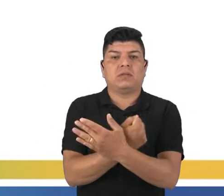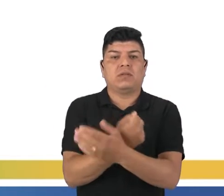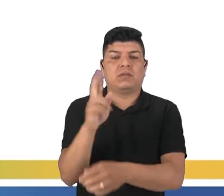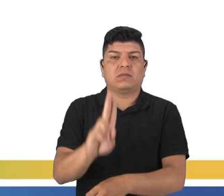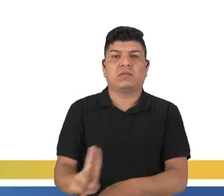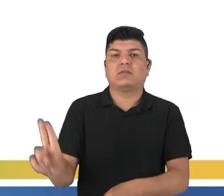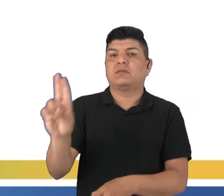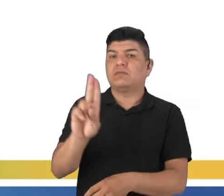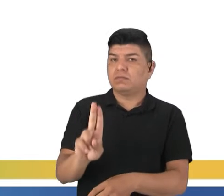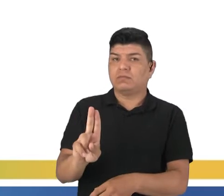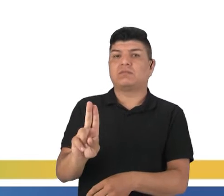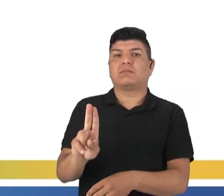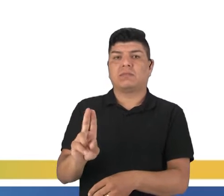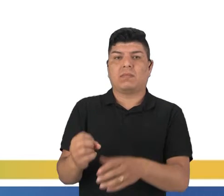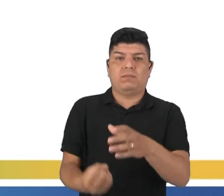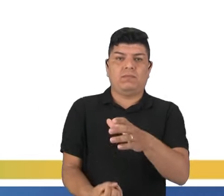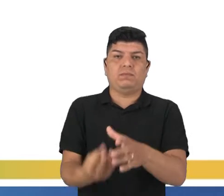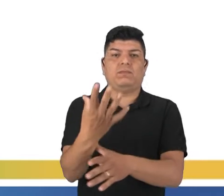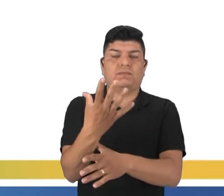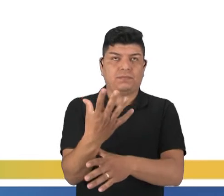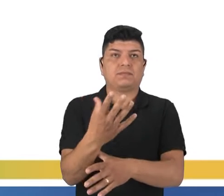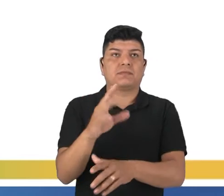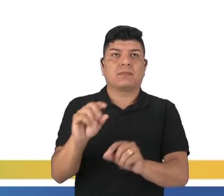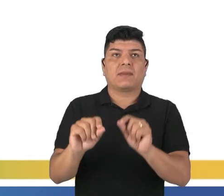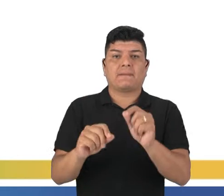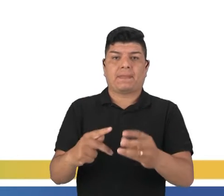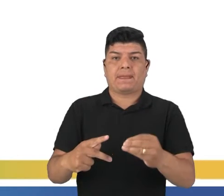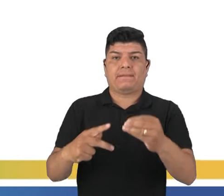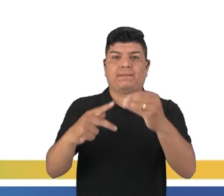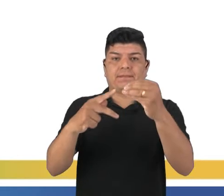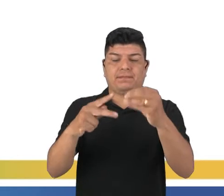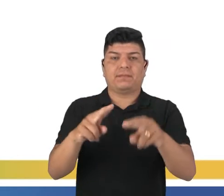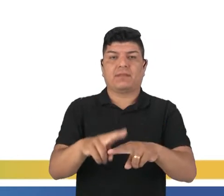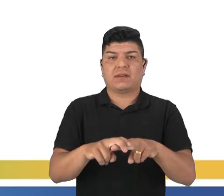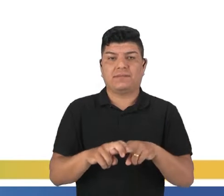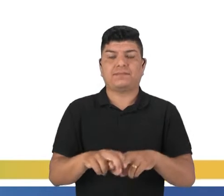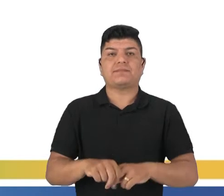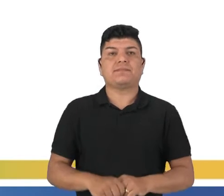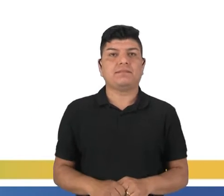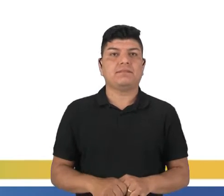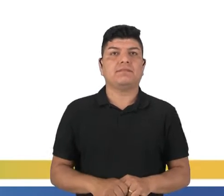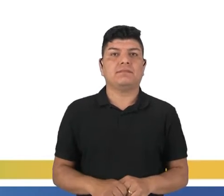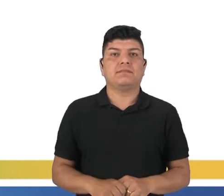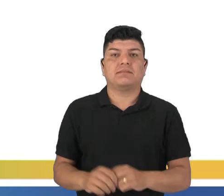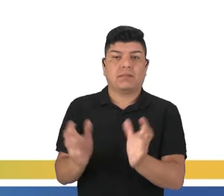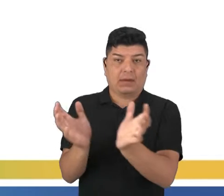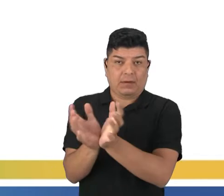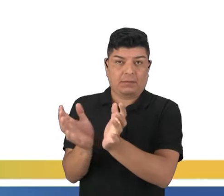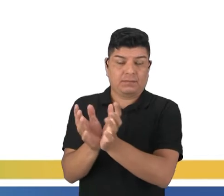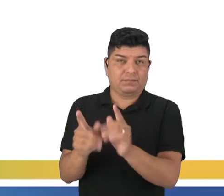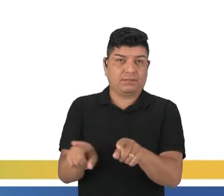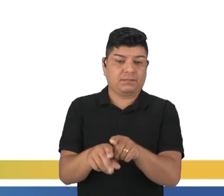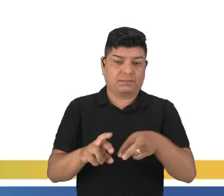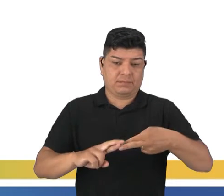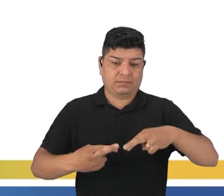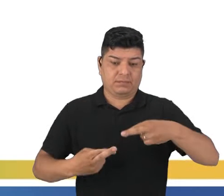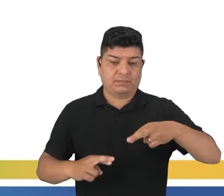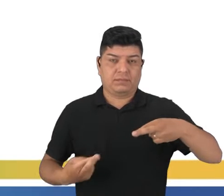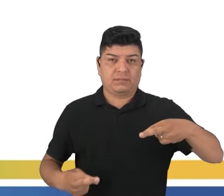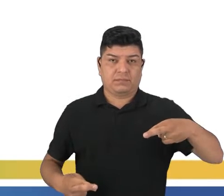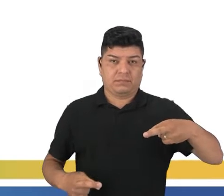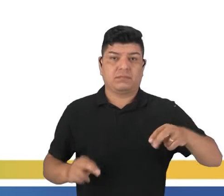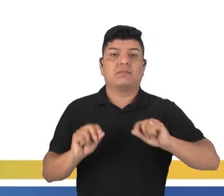serão utilizados para formar uma determinada proteína. E é uma classe de RNA